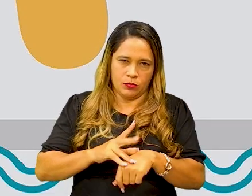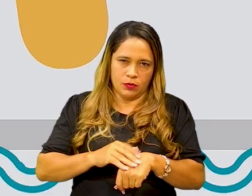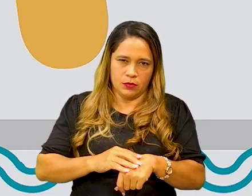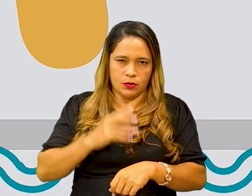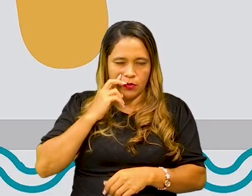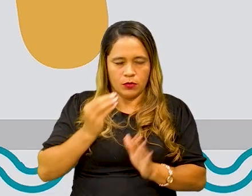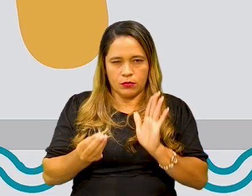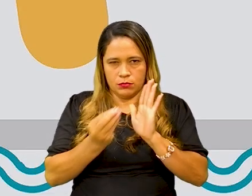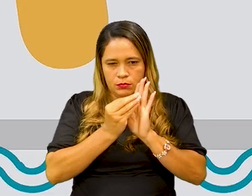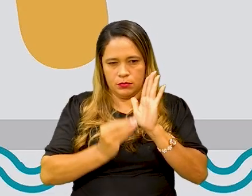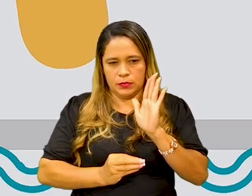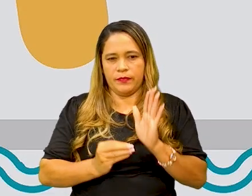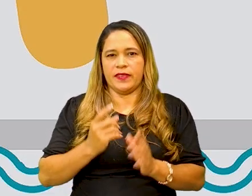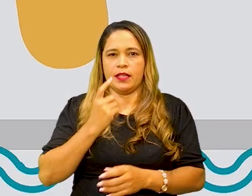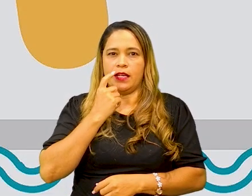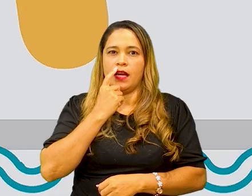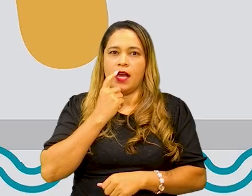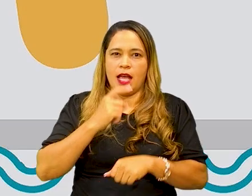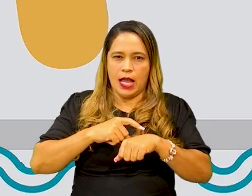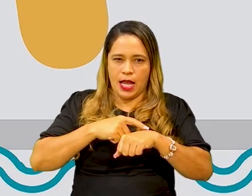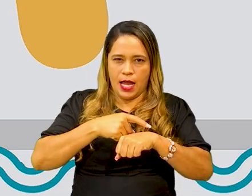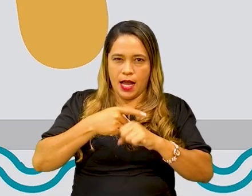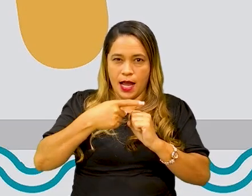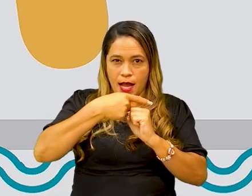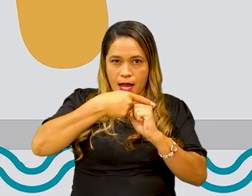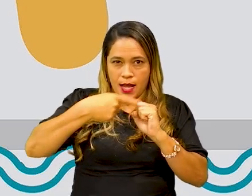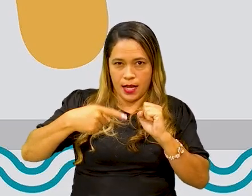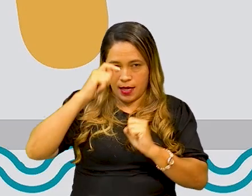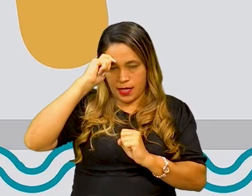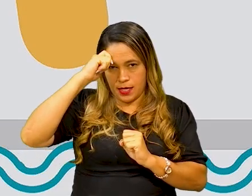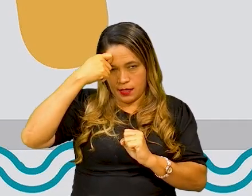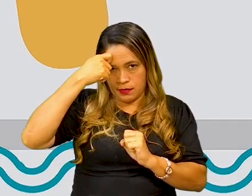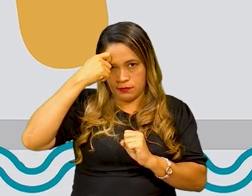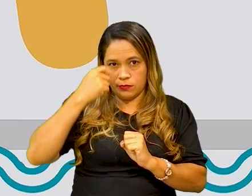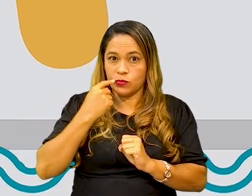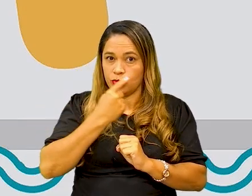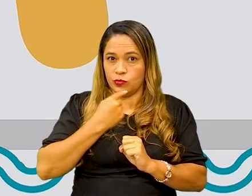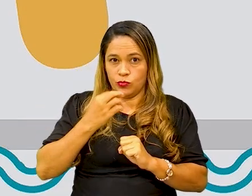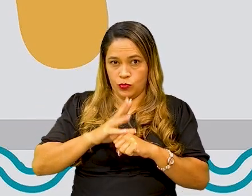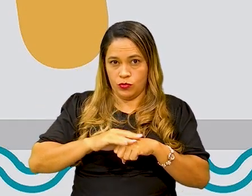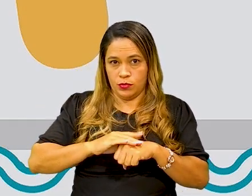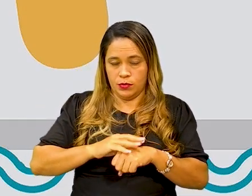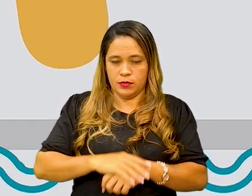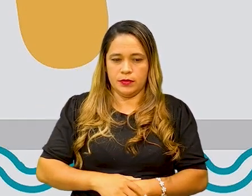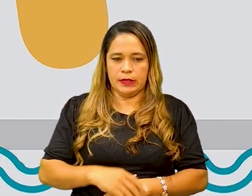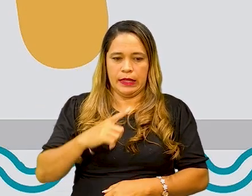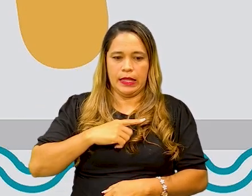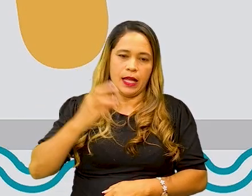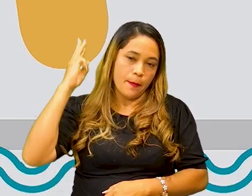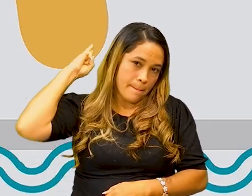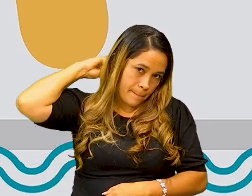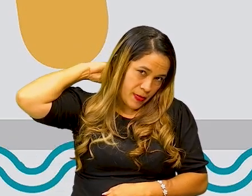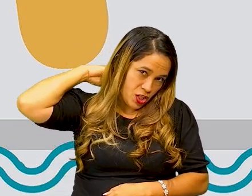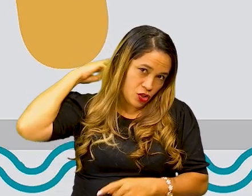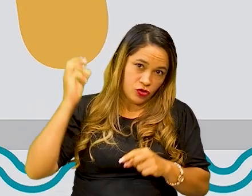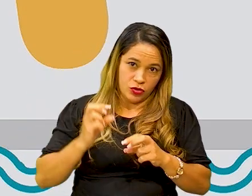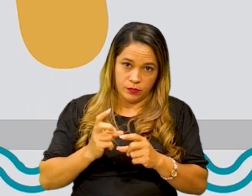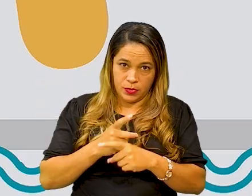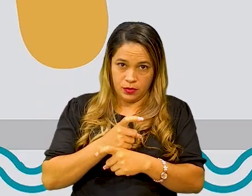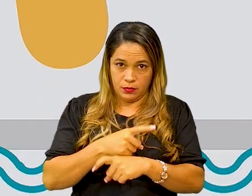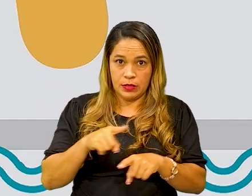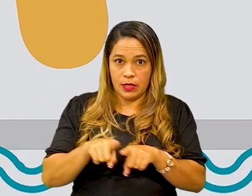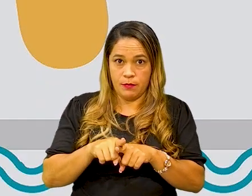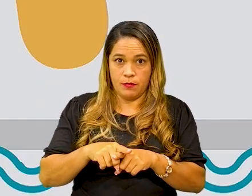você aqui a cárie, que é uma doença que acomete a saúde bucal. Nós temos a meningite bacteriana e a